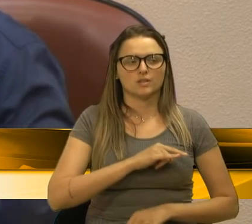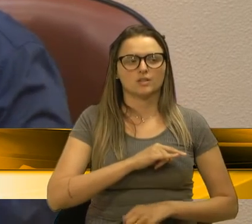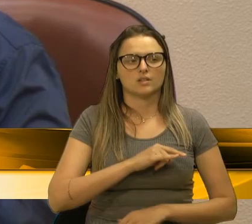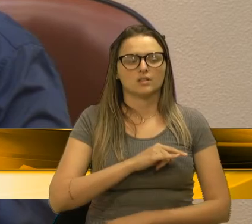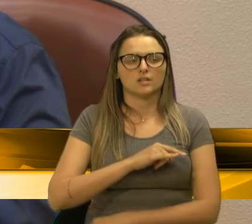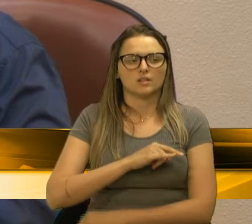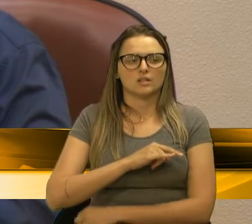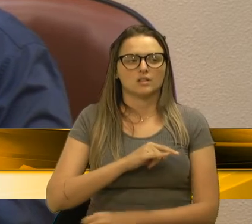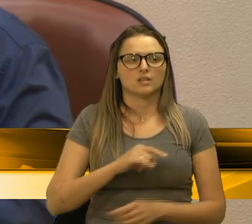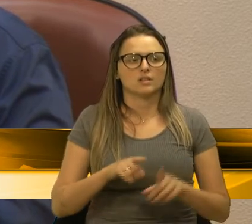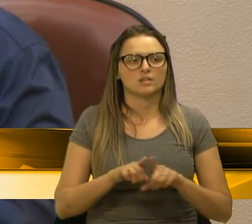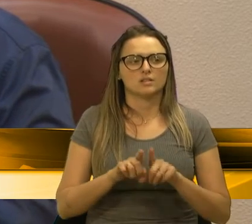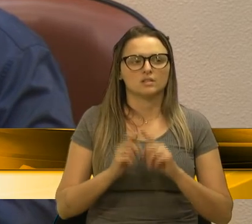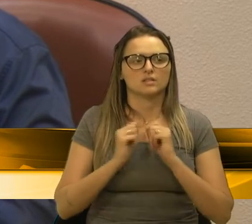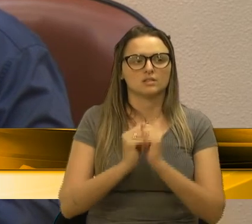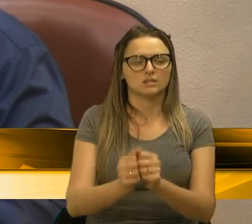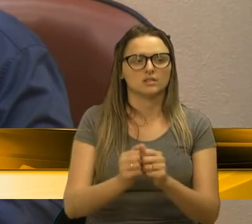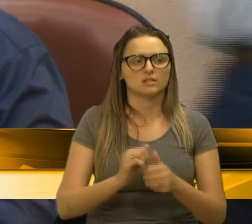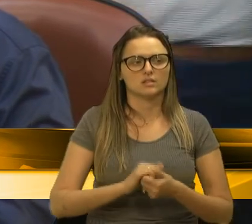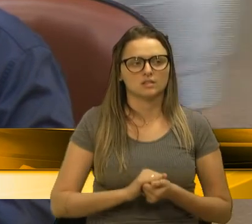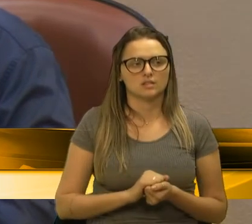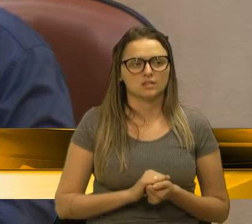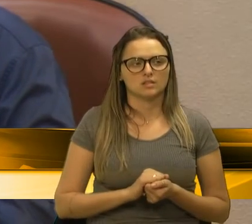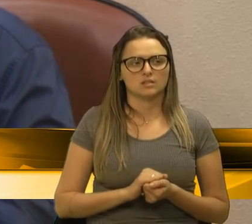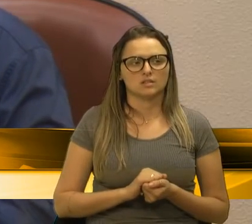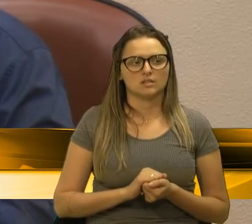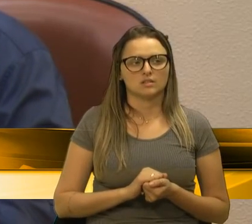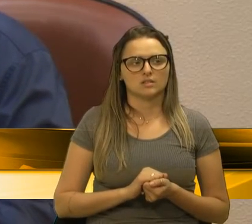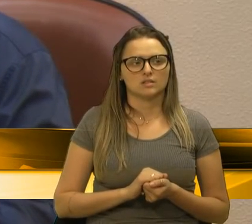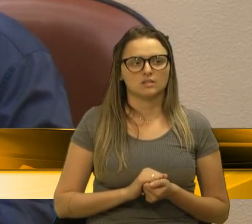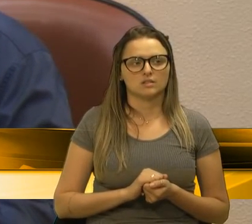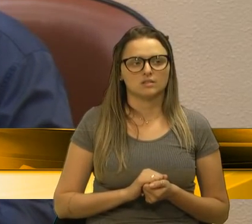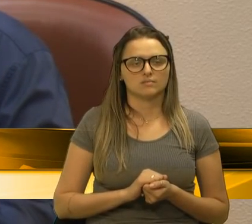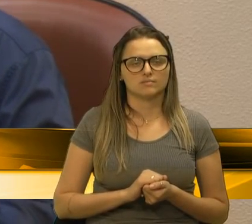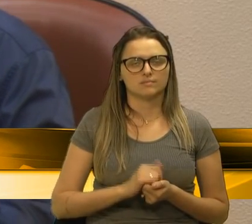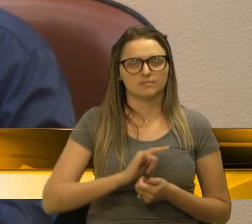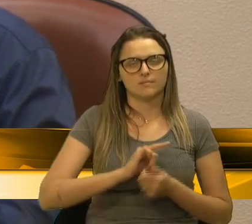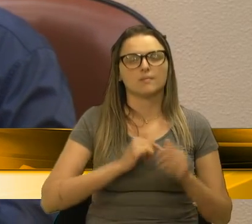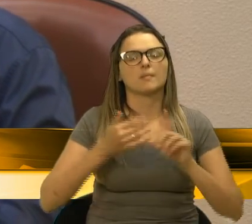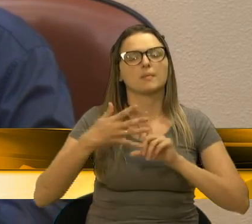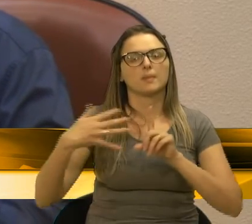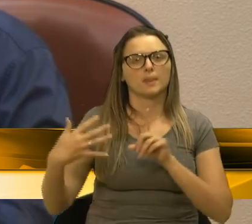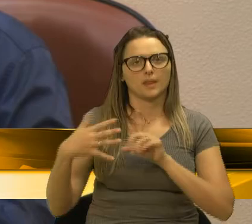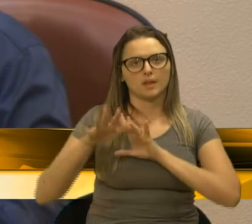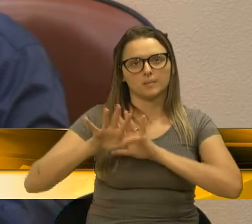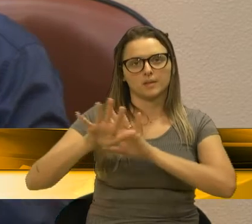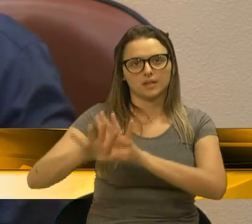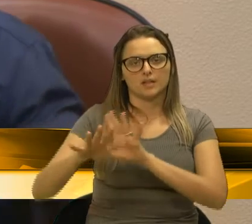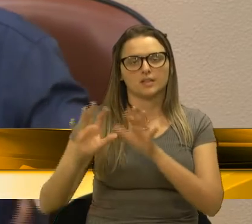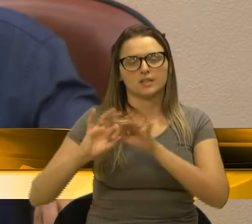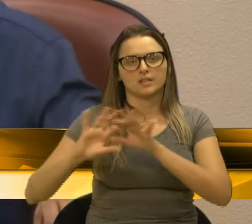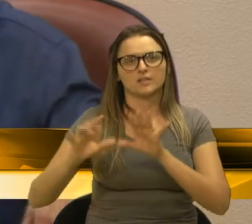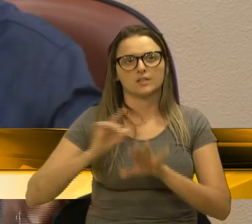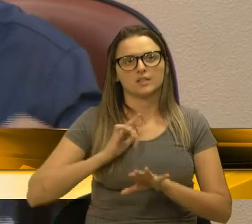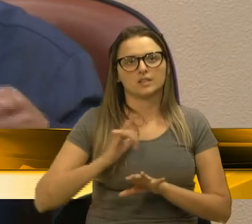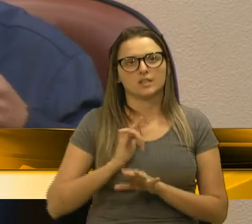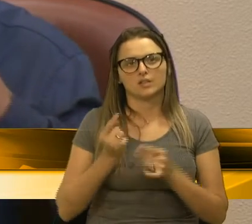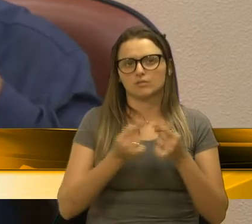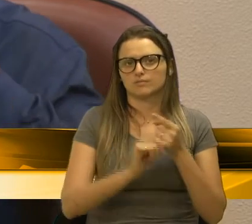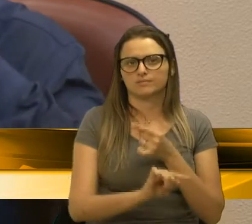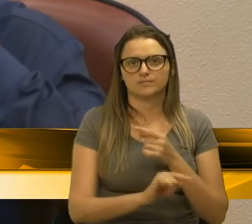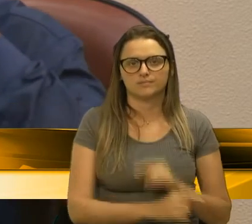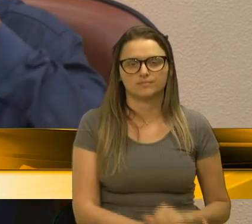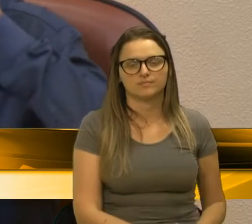Público Federal e pelo Ministério Público do Estado para garantir a realização da 19ª Parada Livre, a fim de sanar divergência.